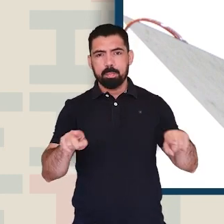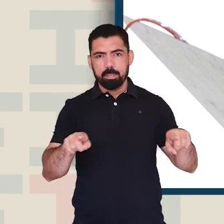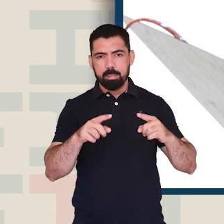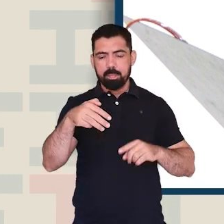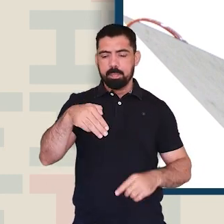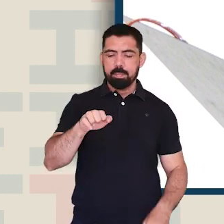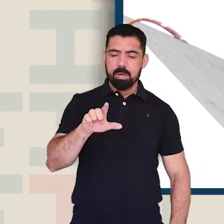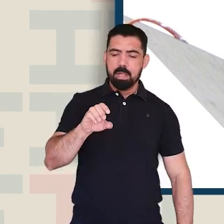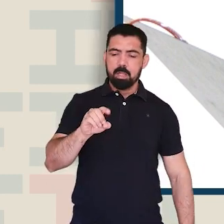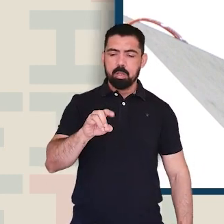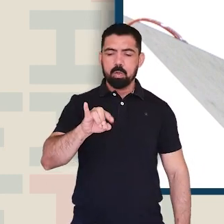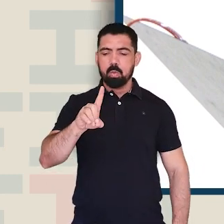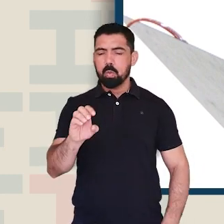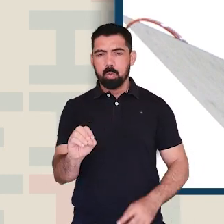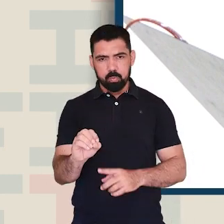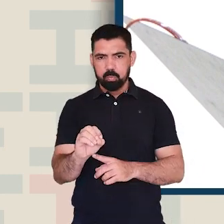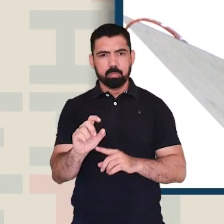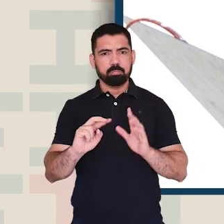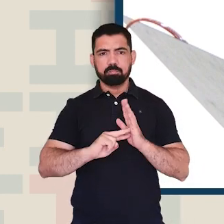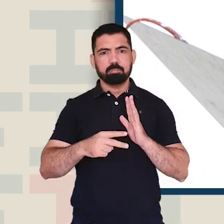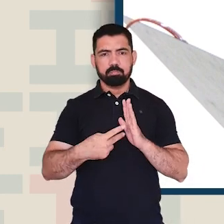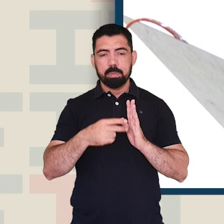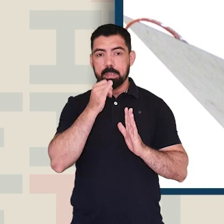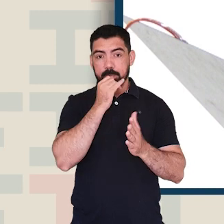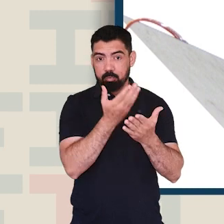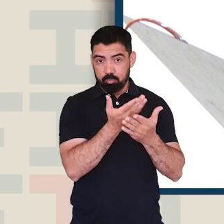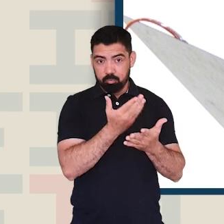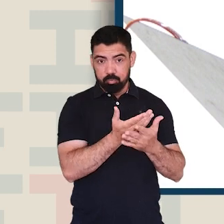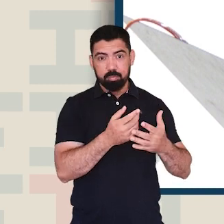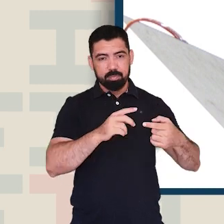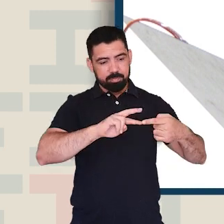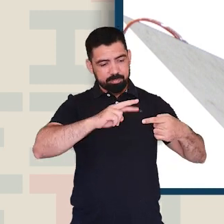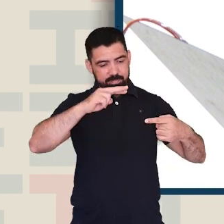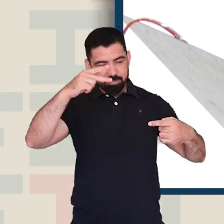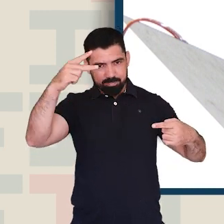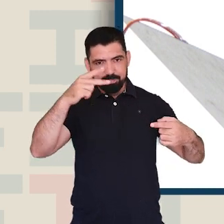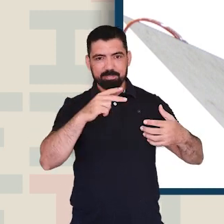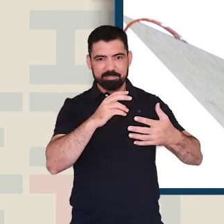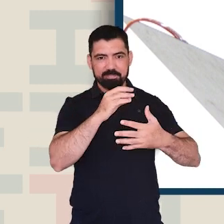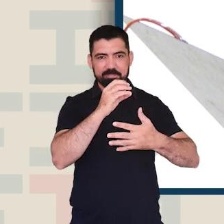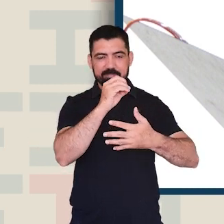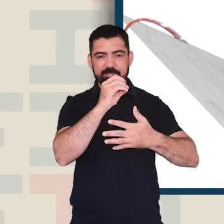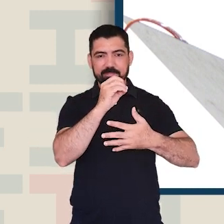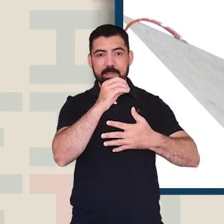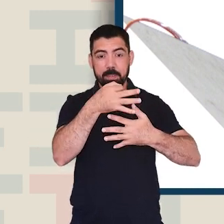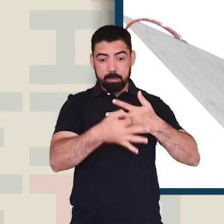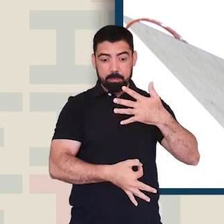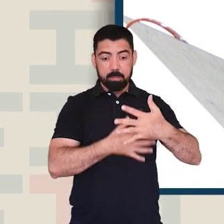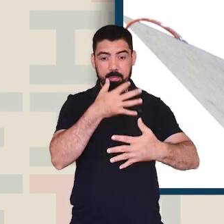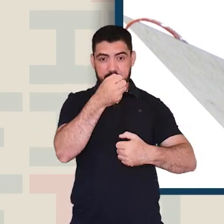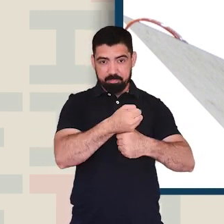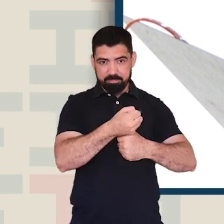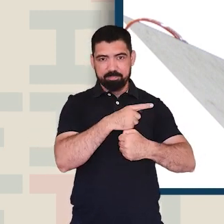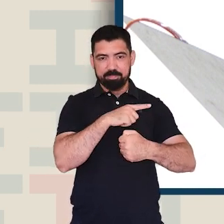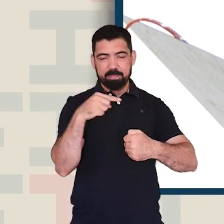né? Ou seja, motivo melódico é uma coisa que, quando a gente estuda escala,